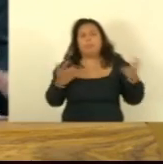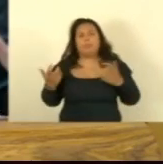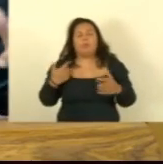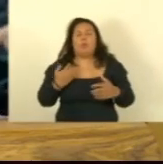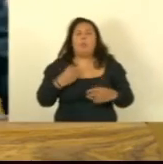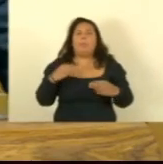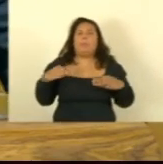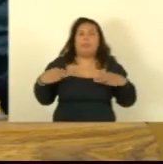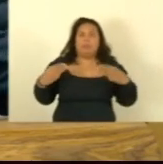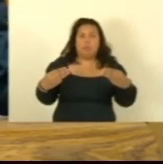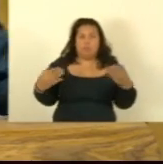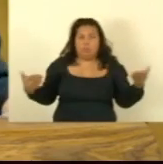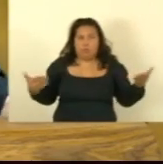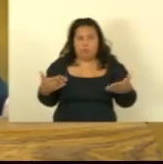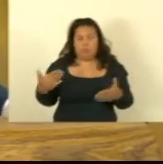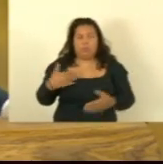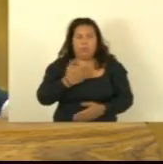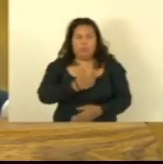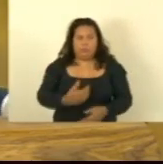dizendo que, na verdade,